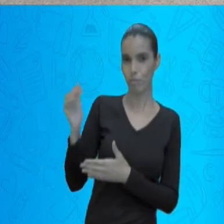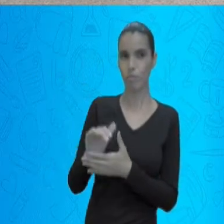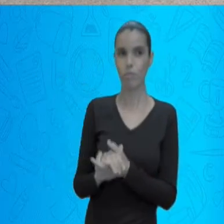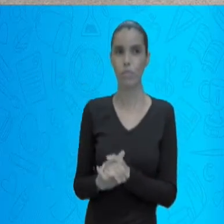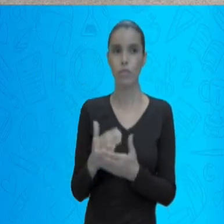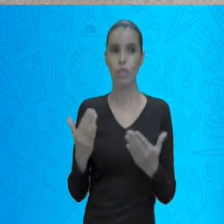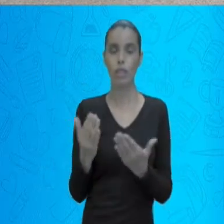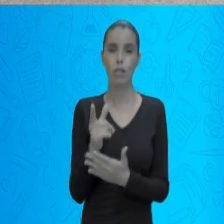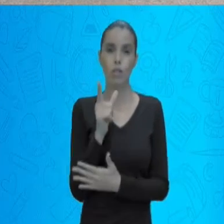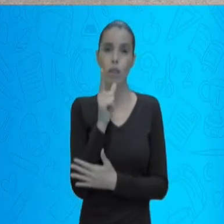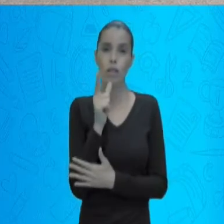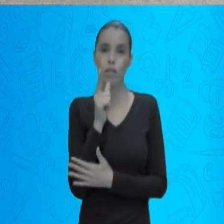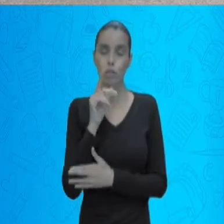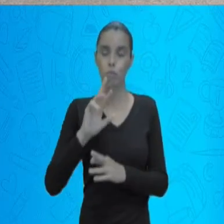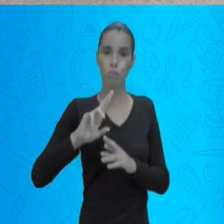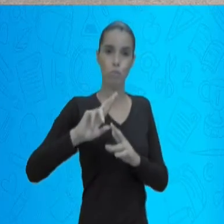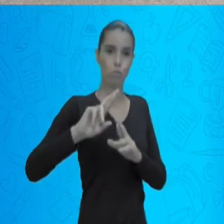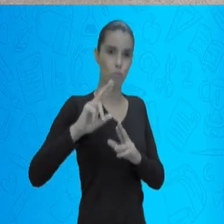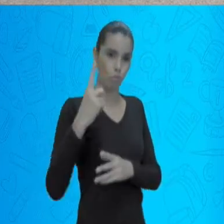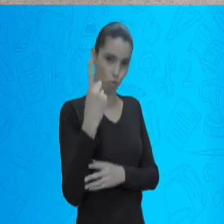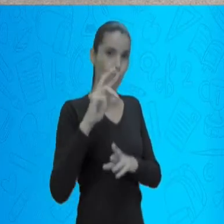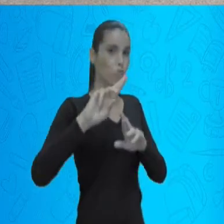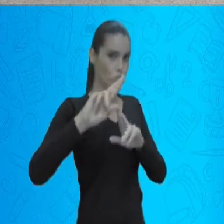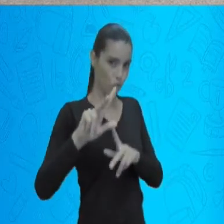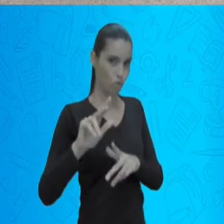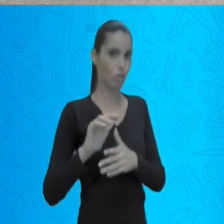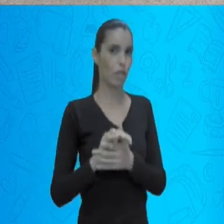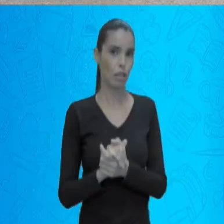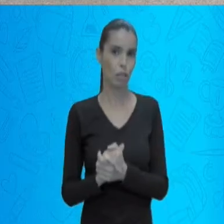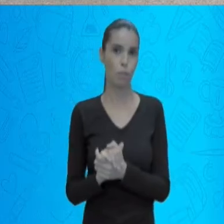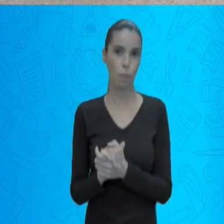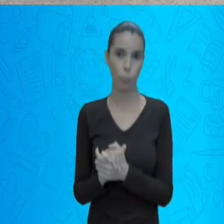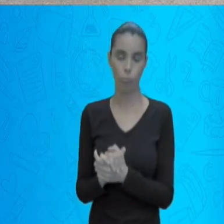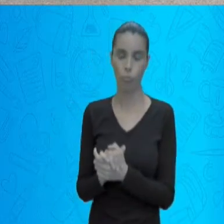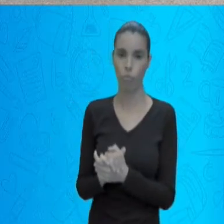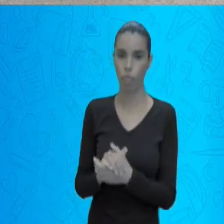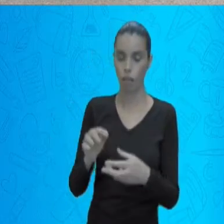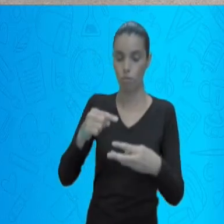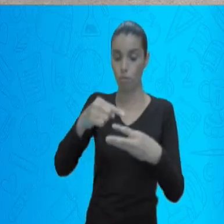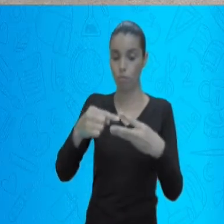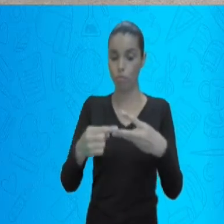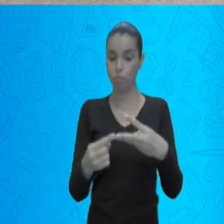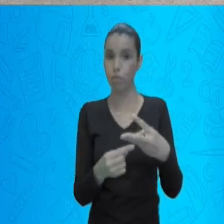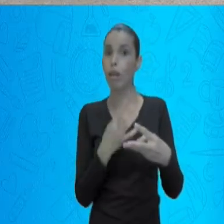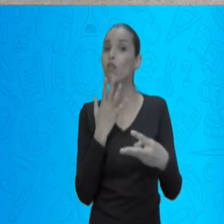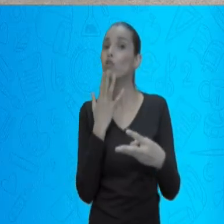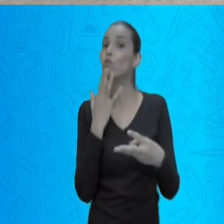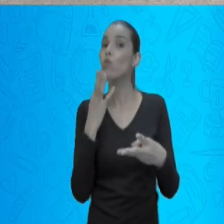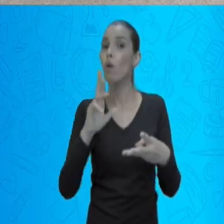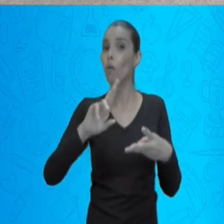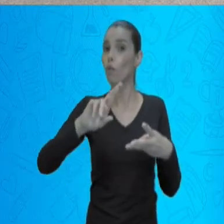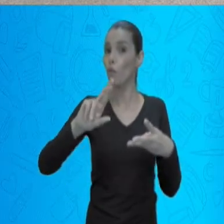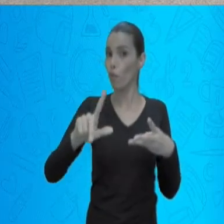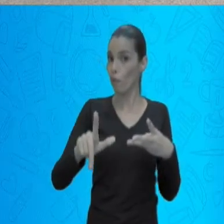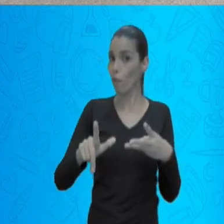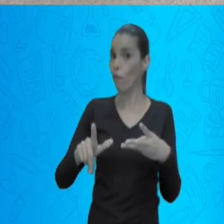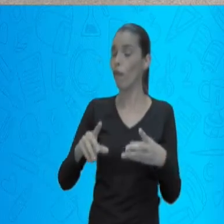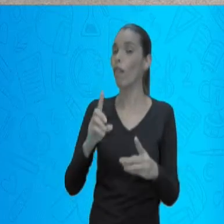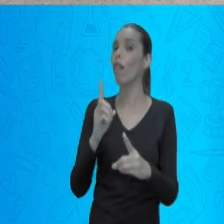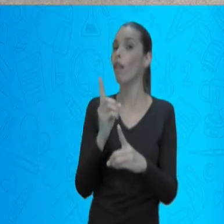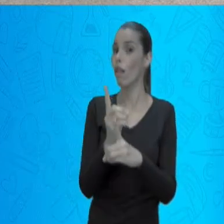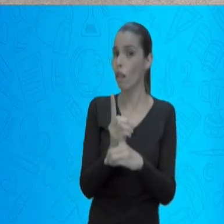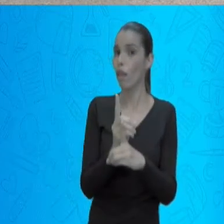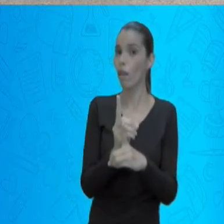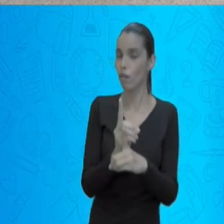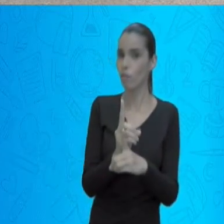água e óleo. Então, eu já conseguia identificar duas cores, uma superfície